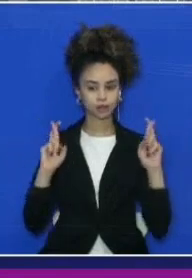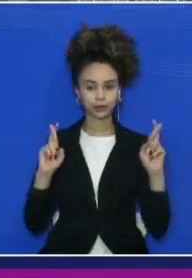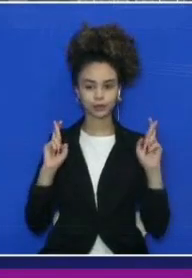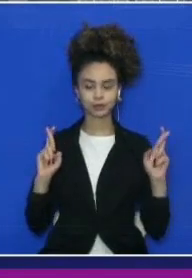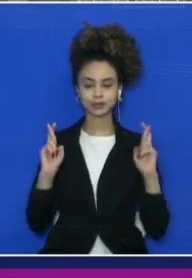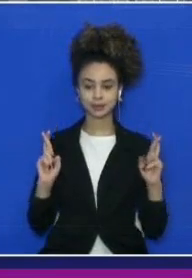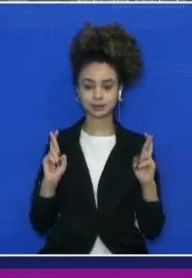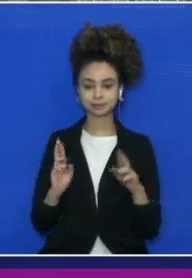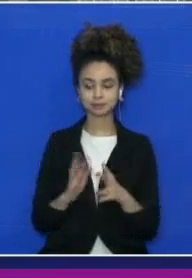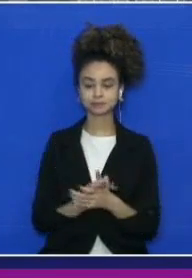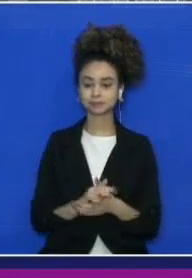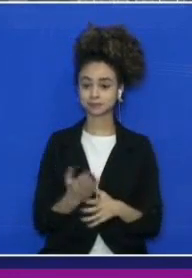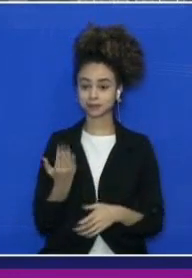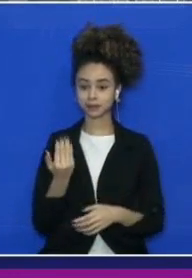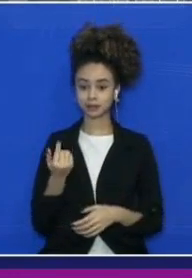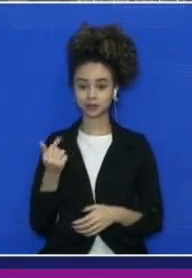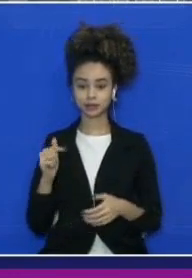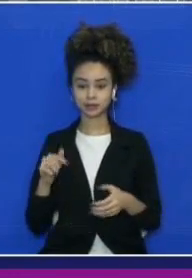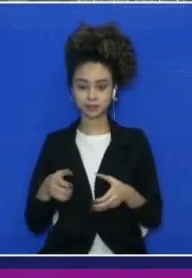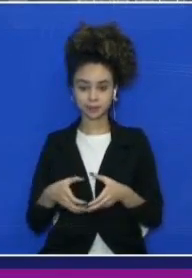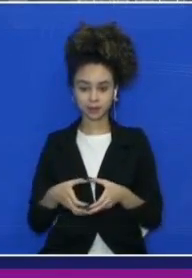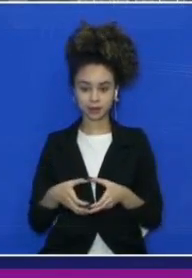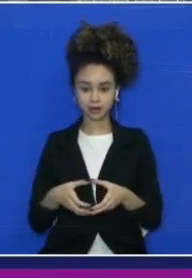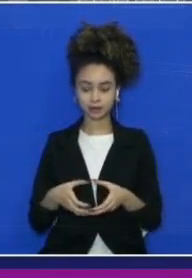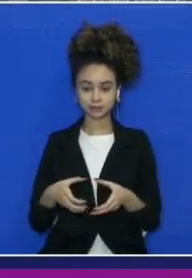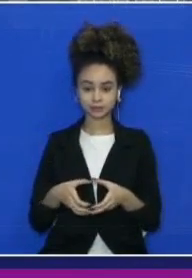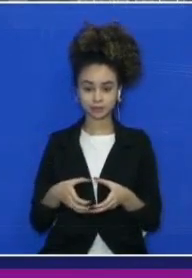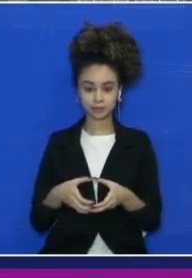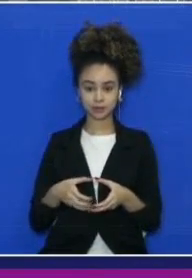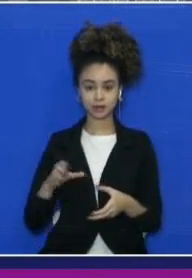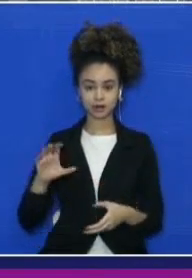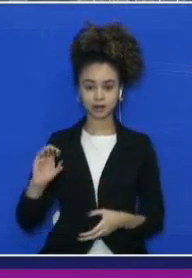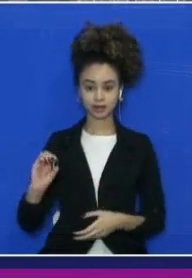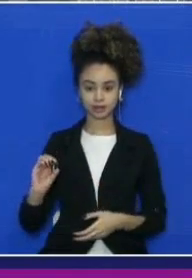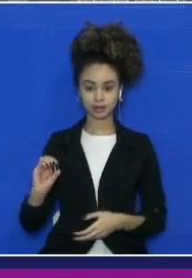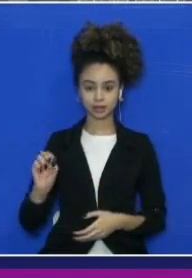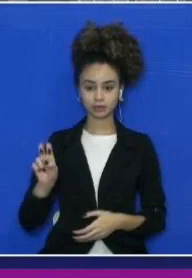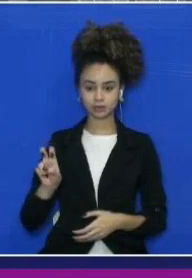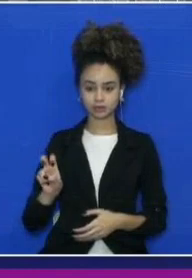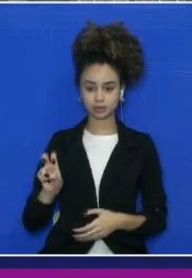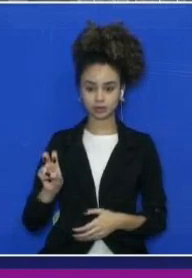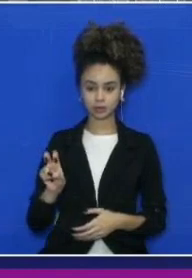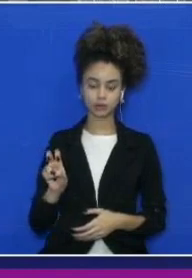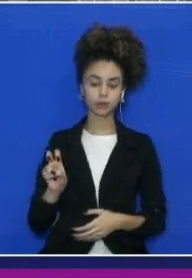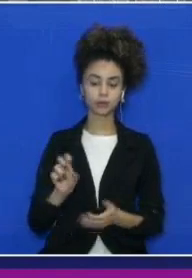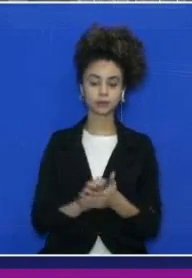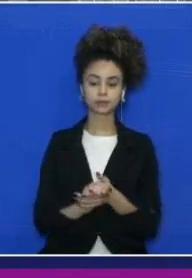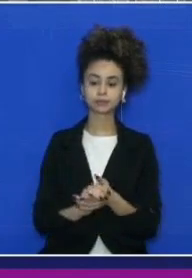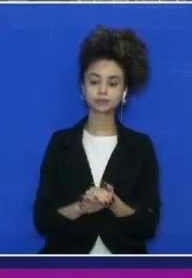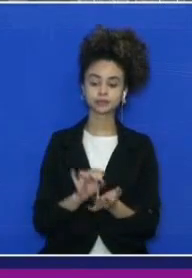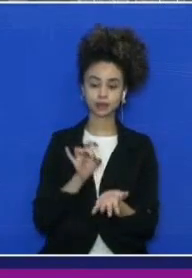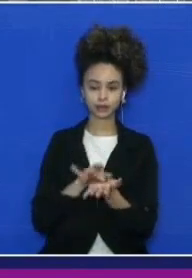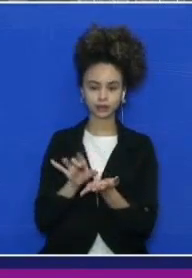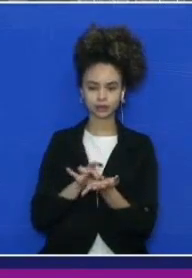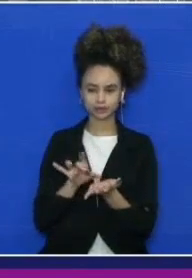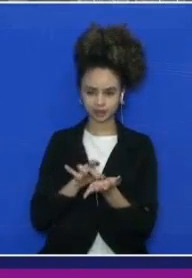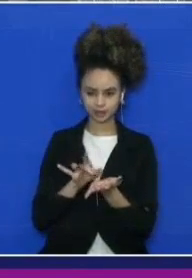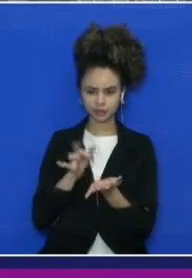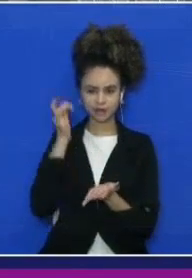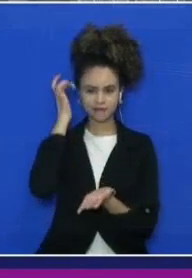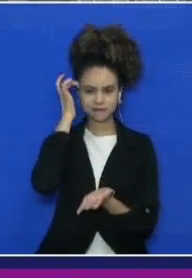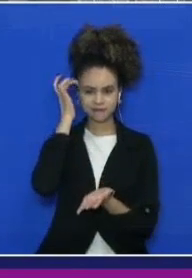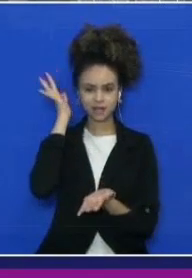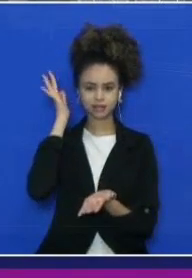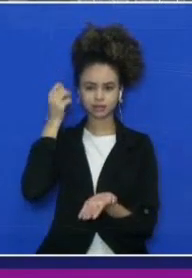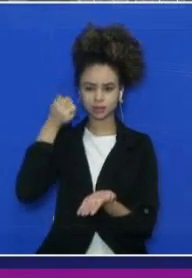Lobo girando, vem chegando mais uma bola, bola 05, bola 05. Loto Fácil, como o próprio nome diz,